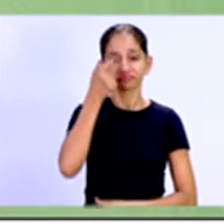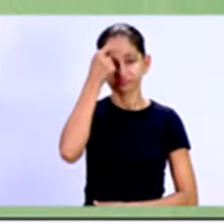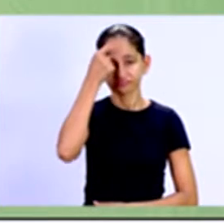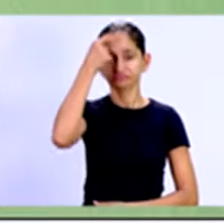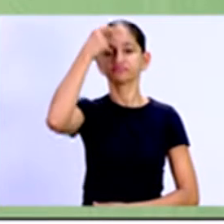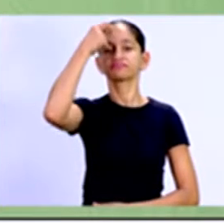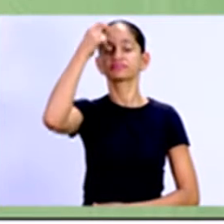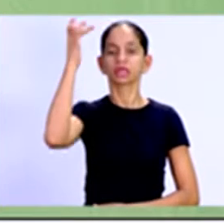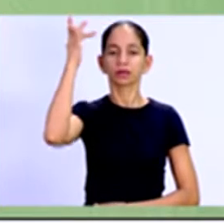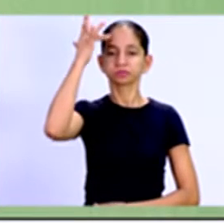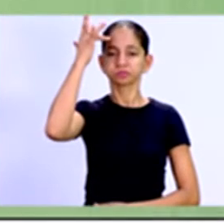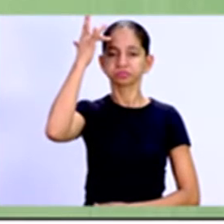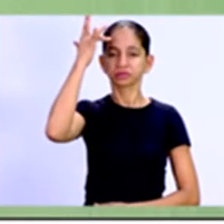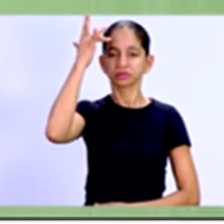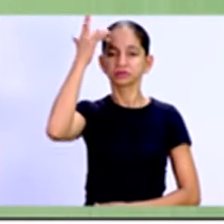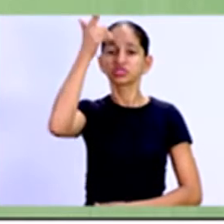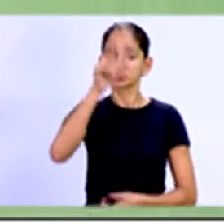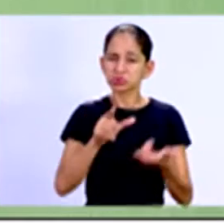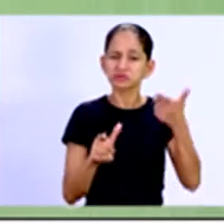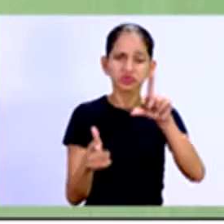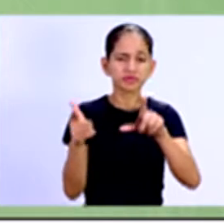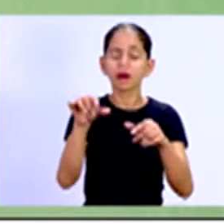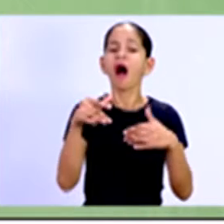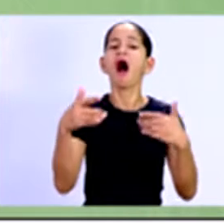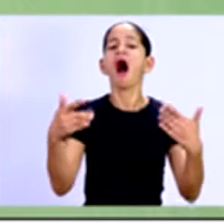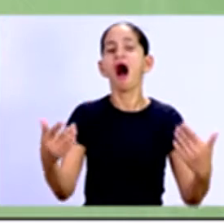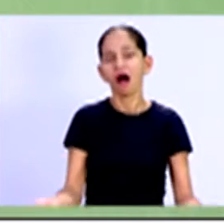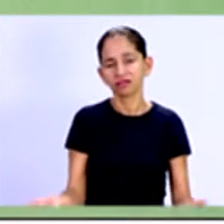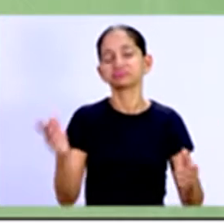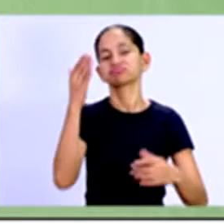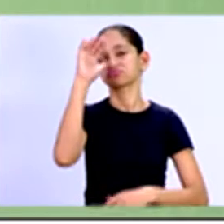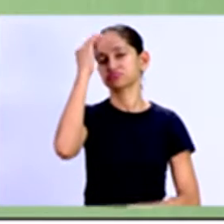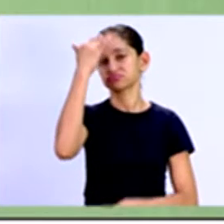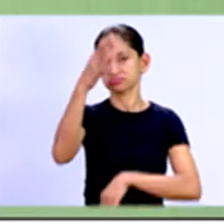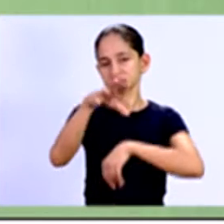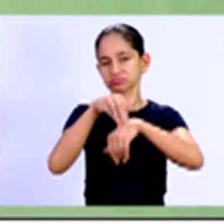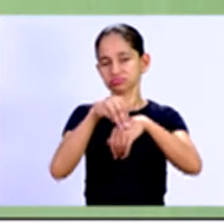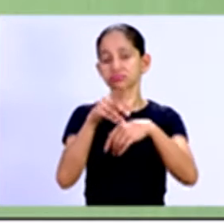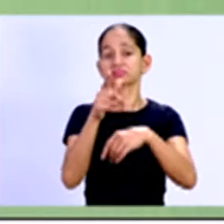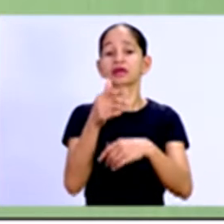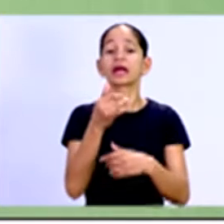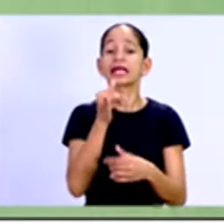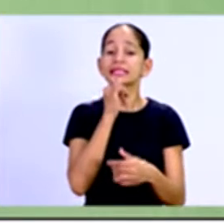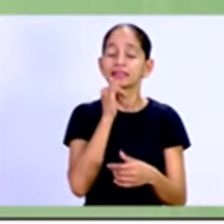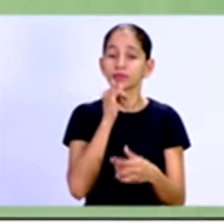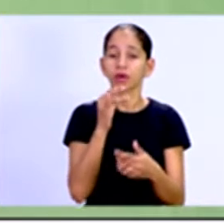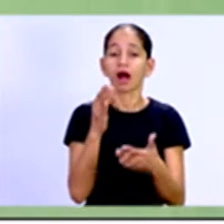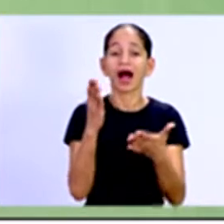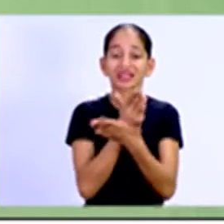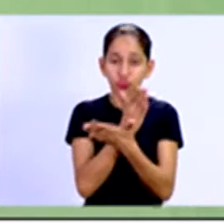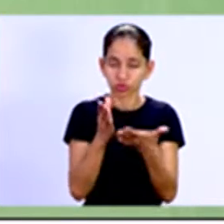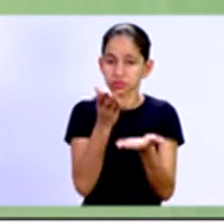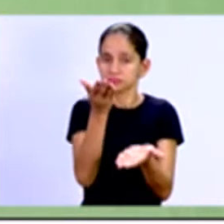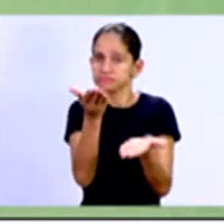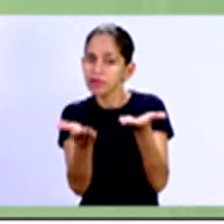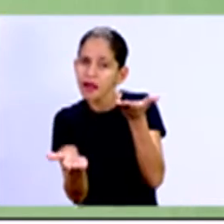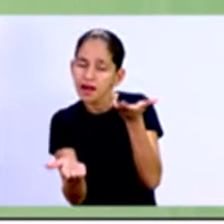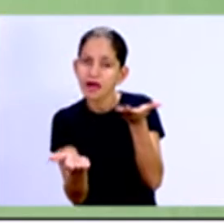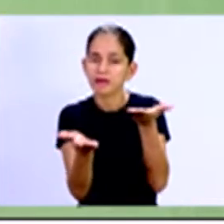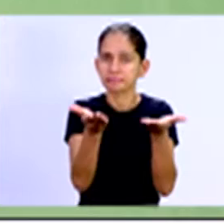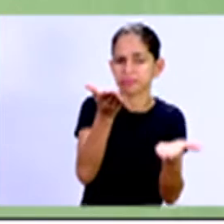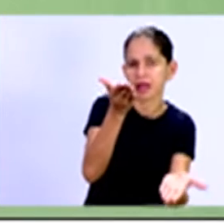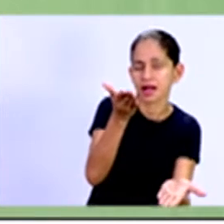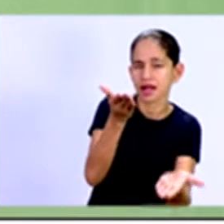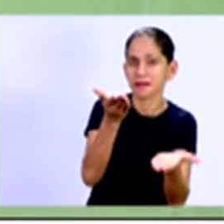da experiência e através da repetição. A ação correta deve sempre evitar os extremos, moderação ou temperança,